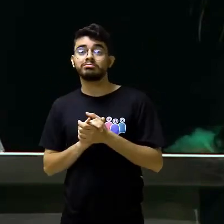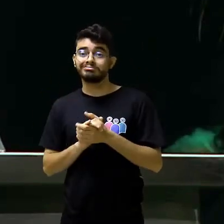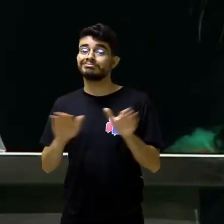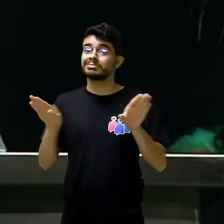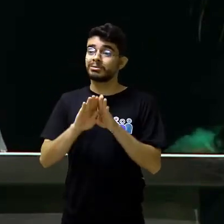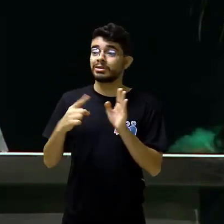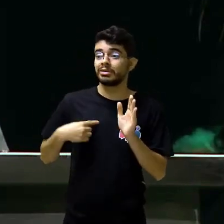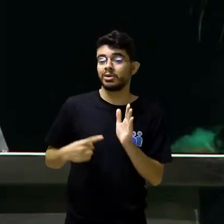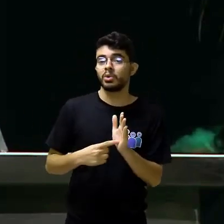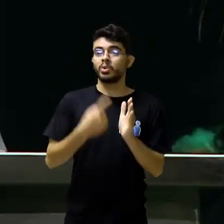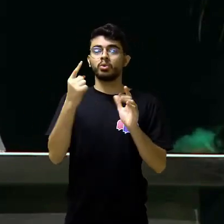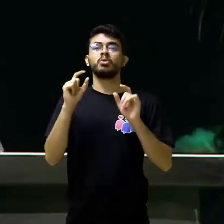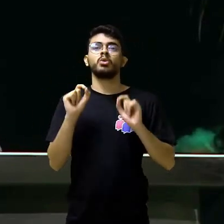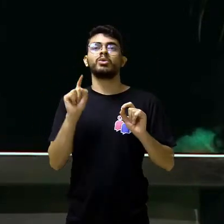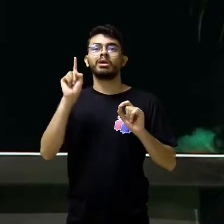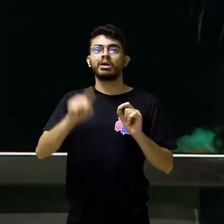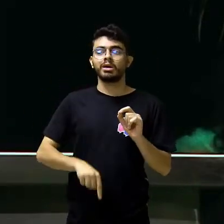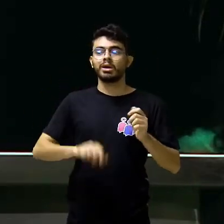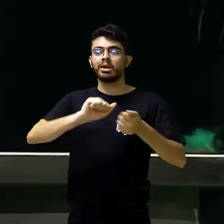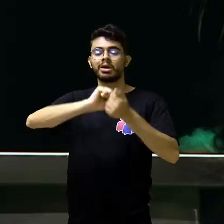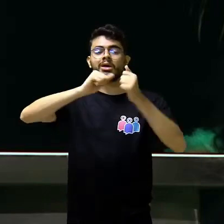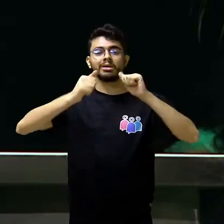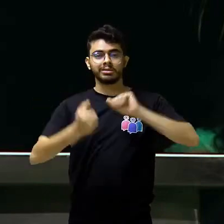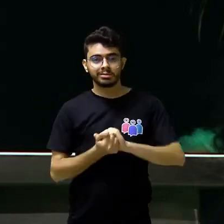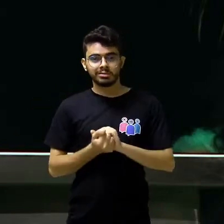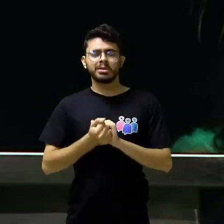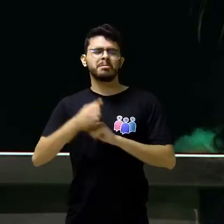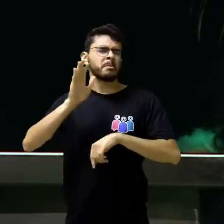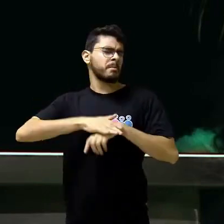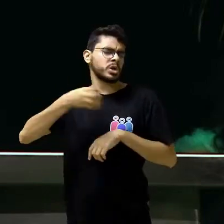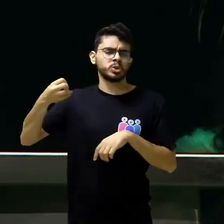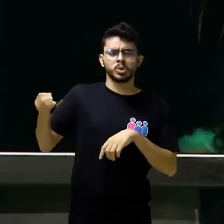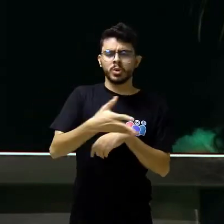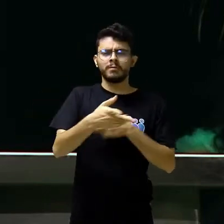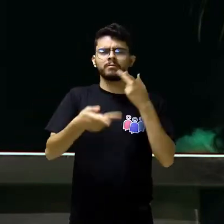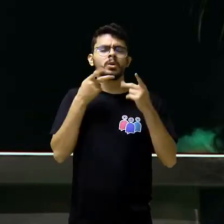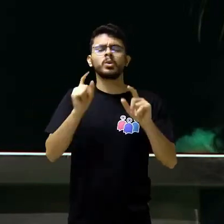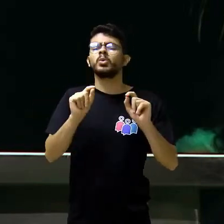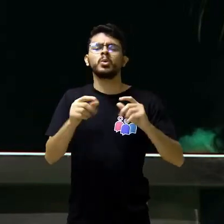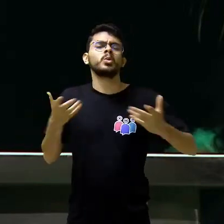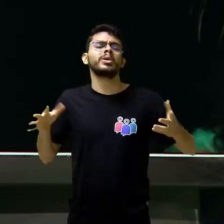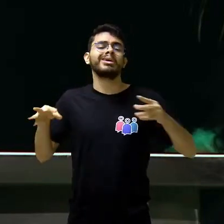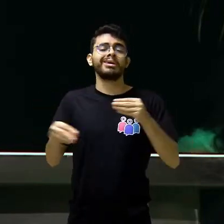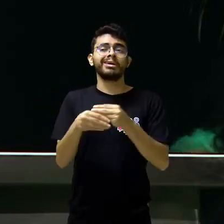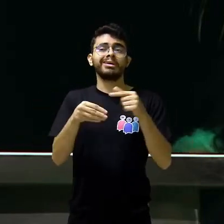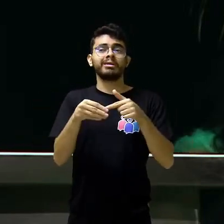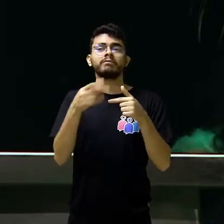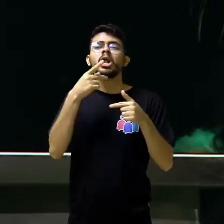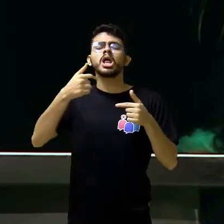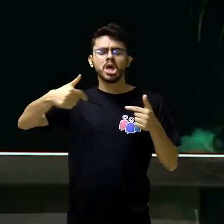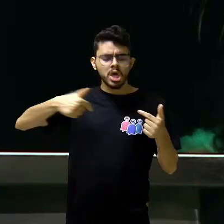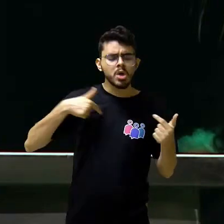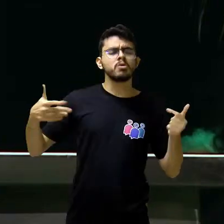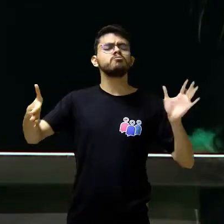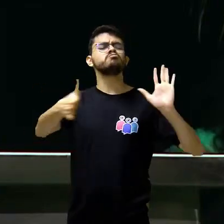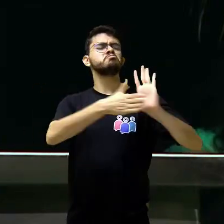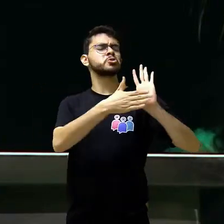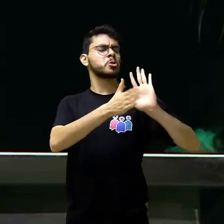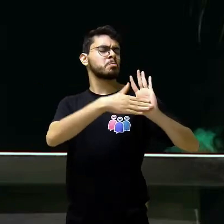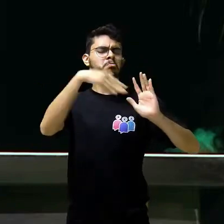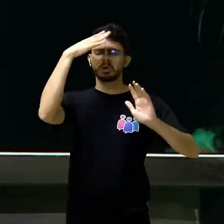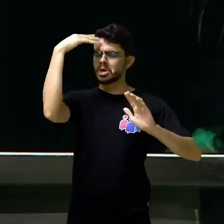dessas adaptações mais atualizada diz: eu prometo